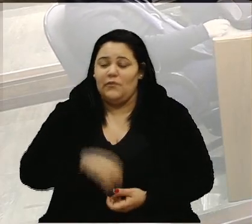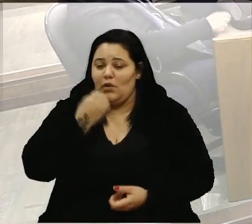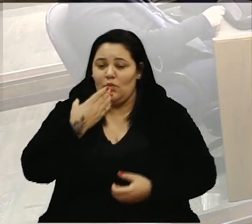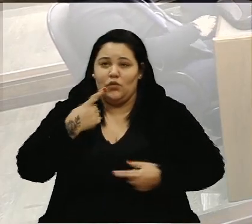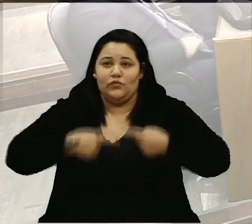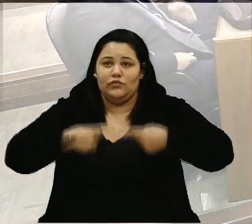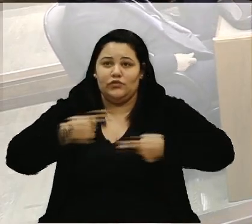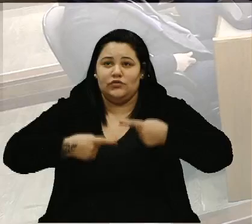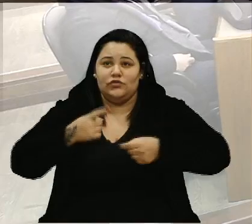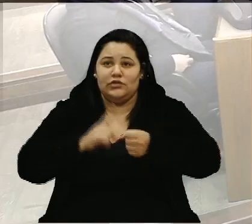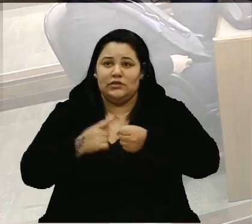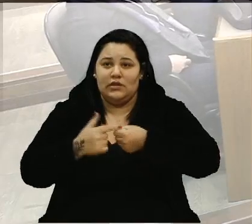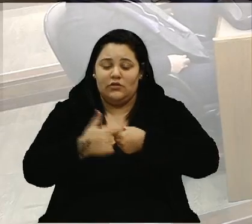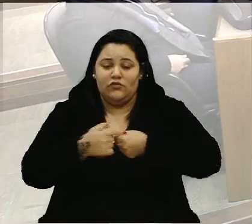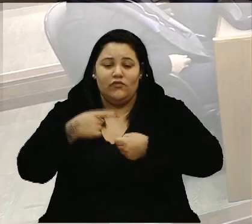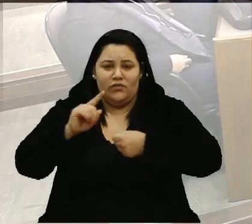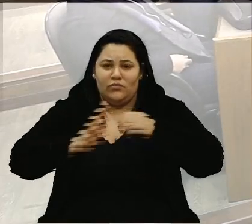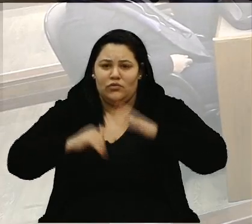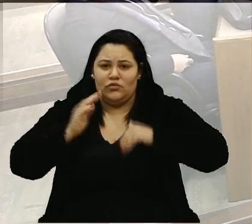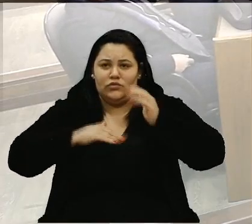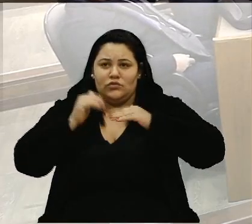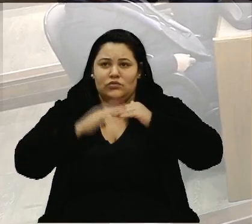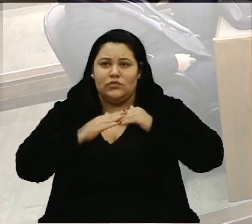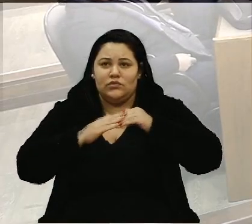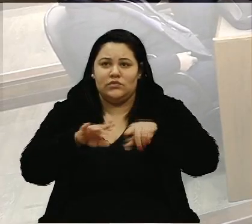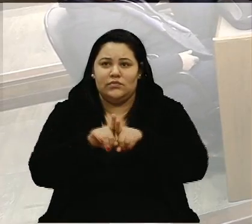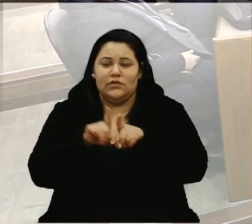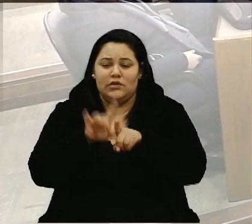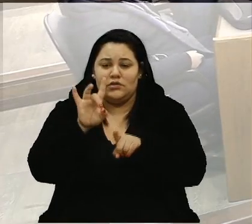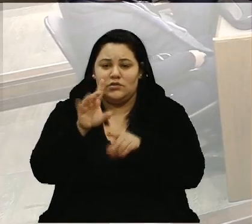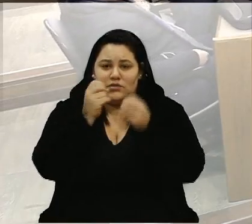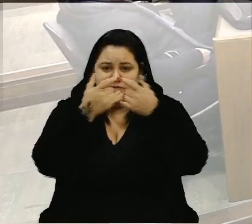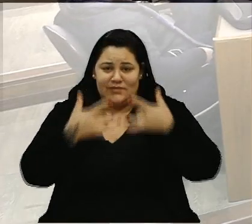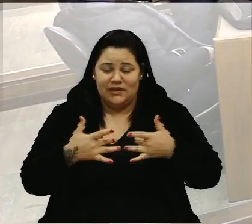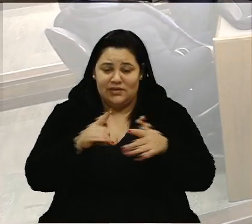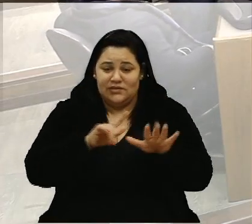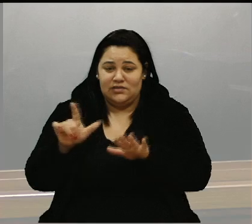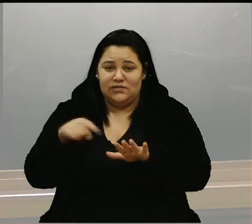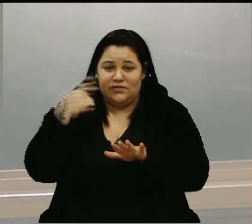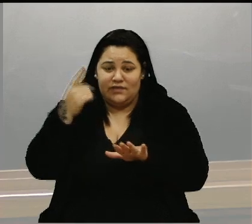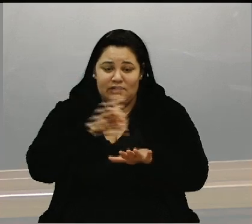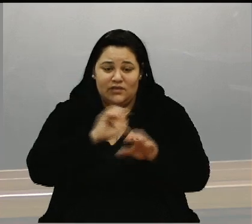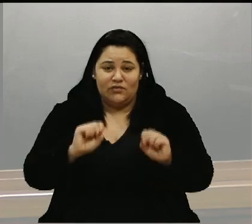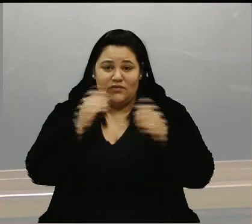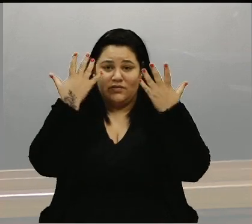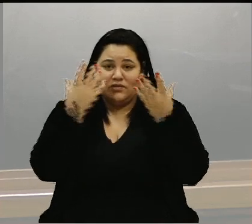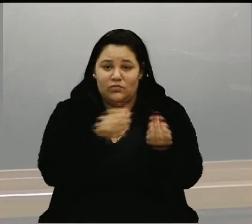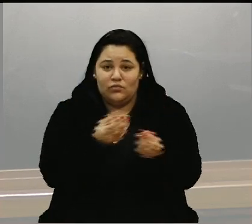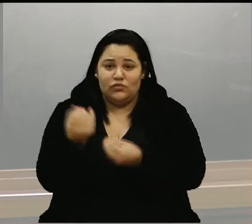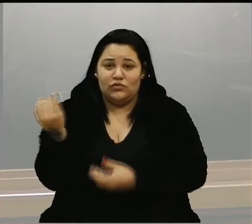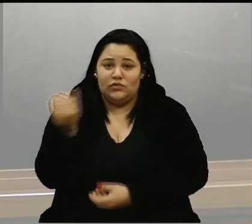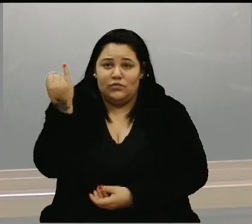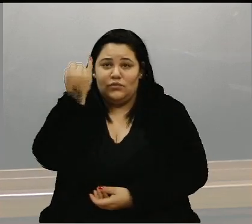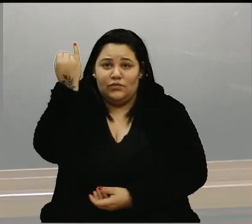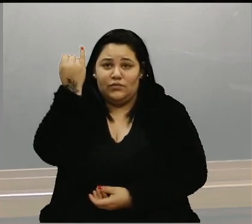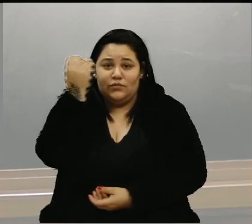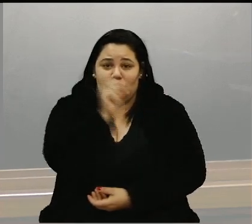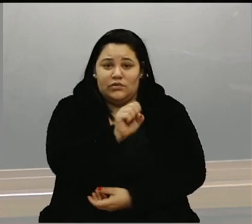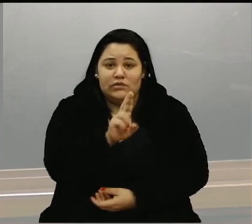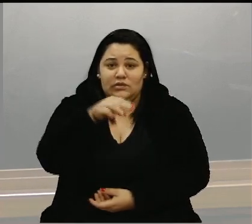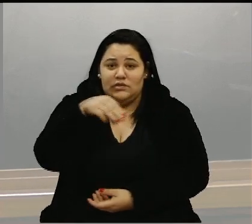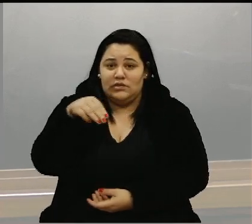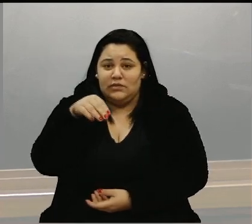cidade, vamos construir e só destacar. Semana que vem nós temos um evento bem importante nessa casa, o Summit